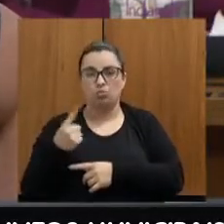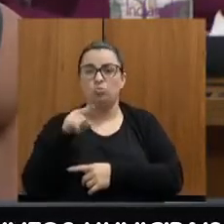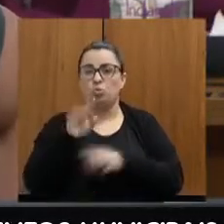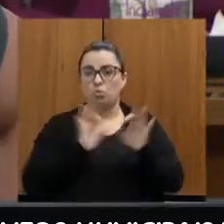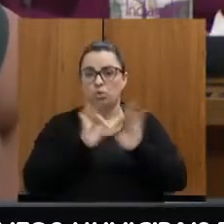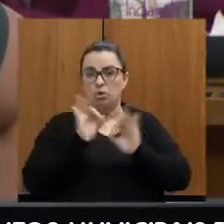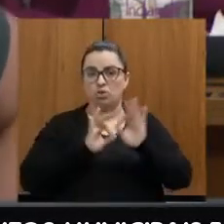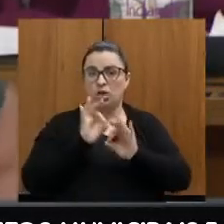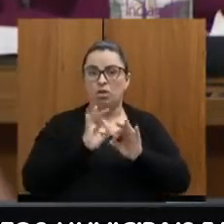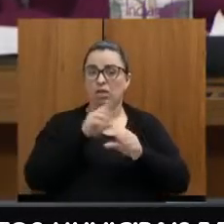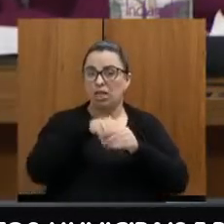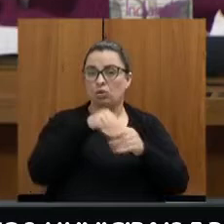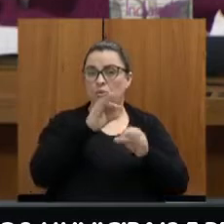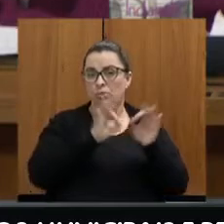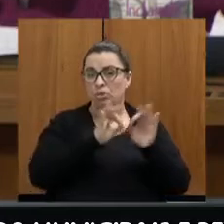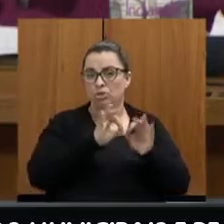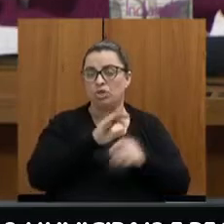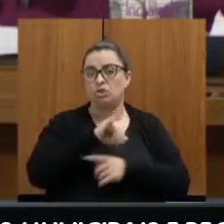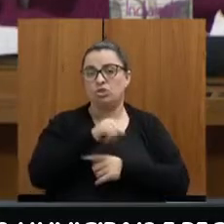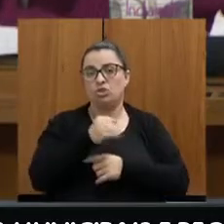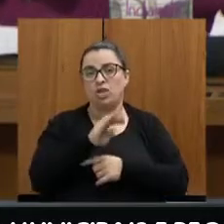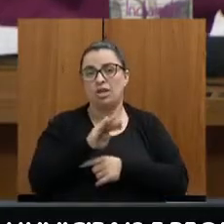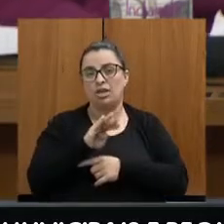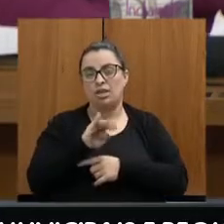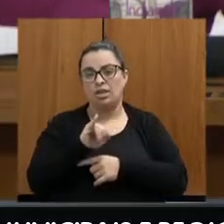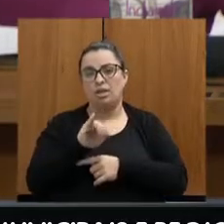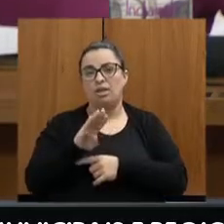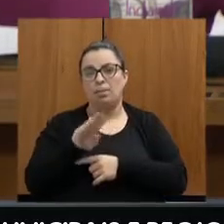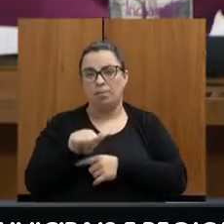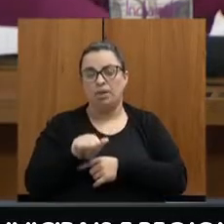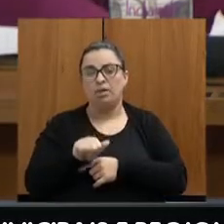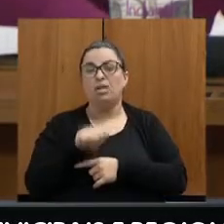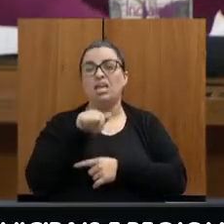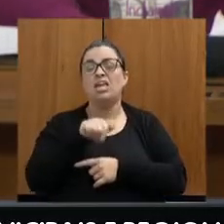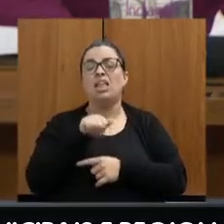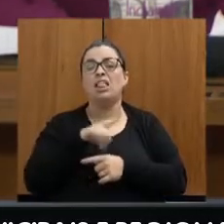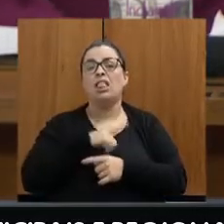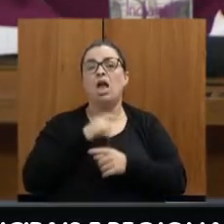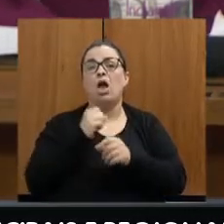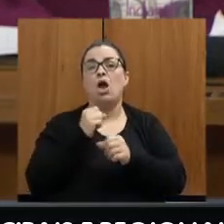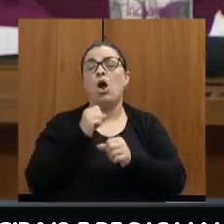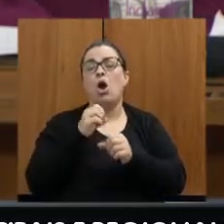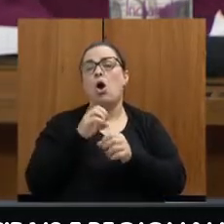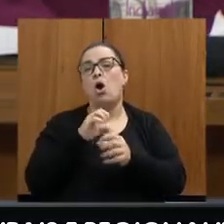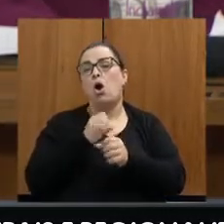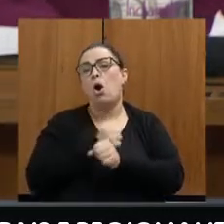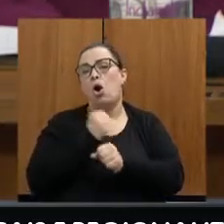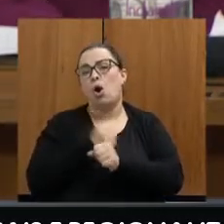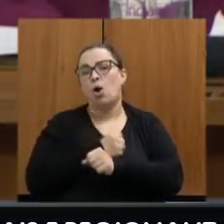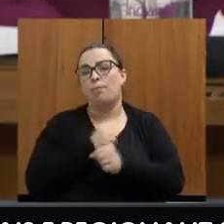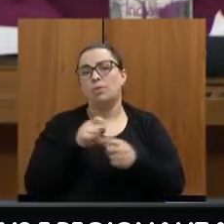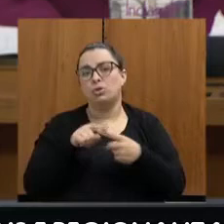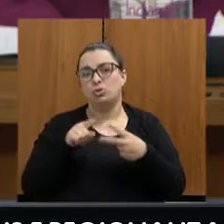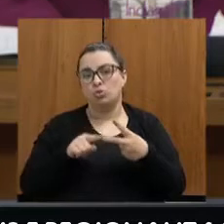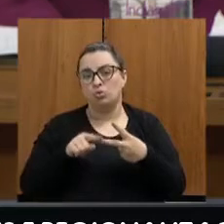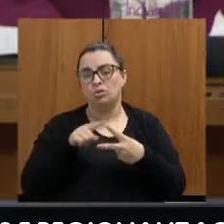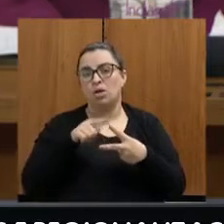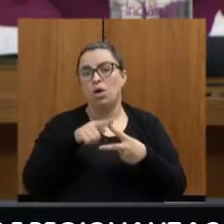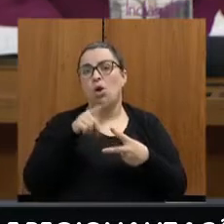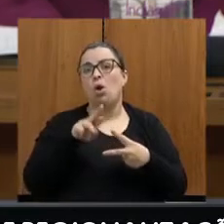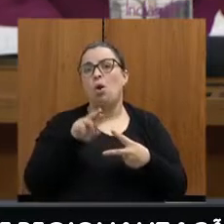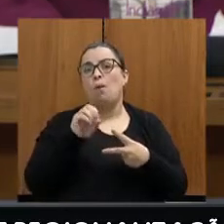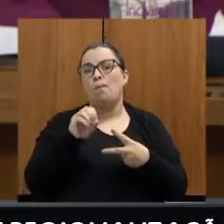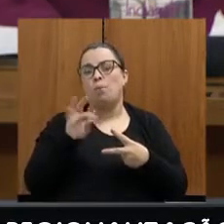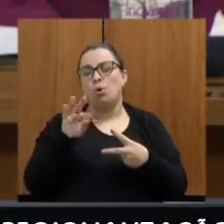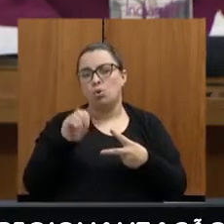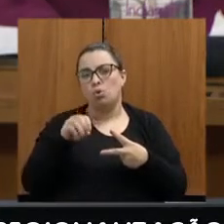e a que na verdade são duas obras né foto Matias Cardoso início por um